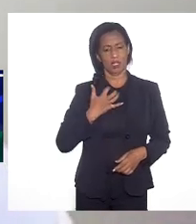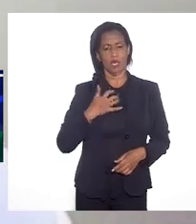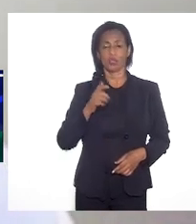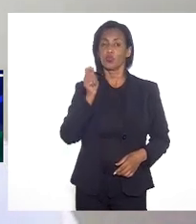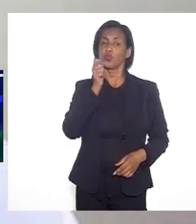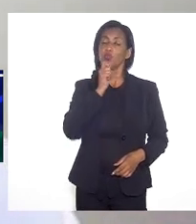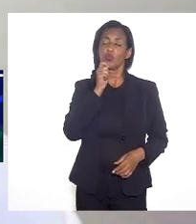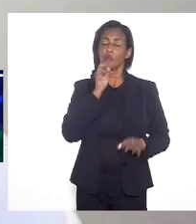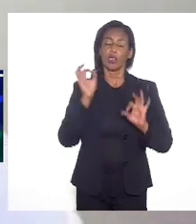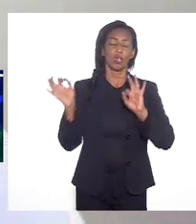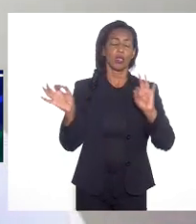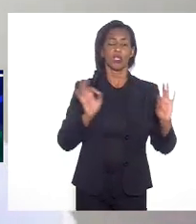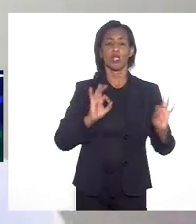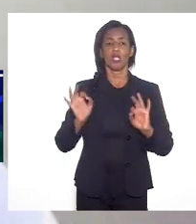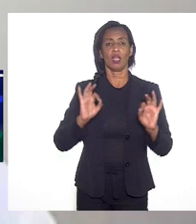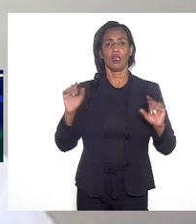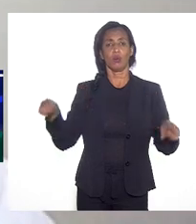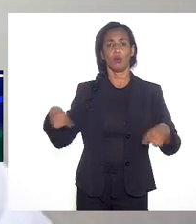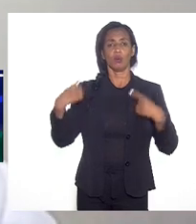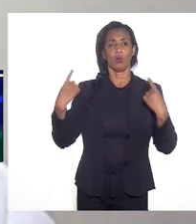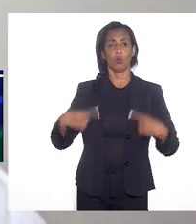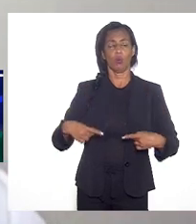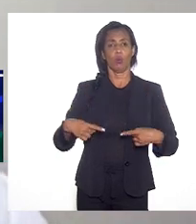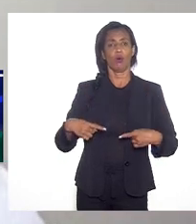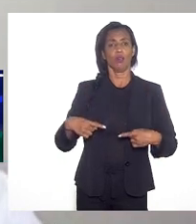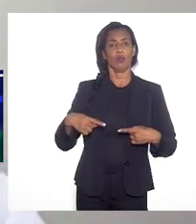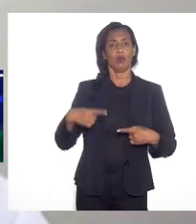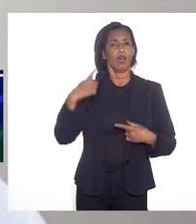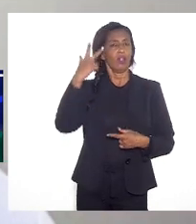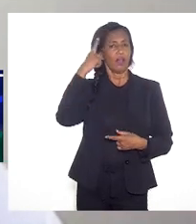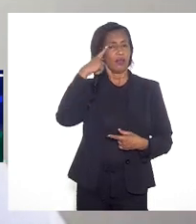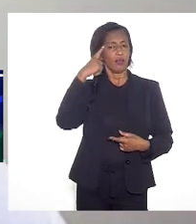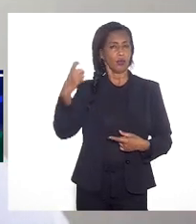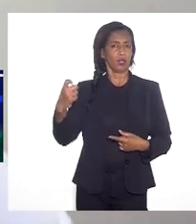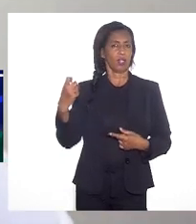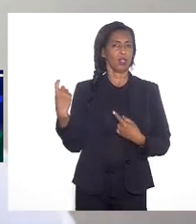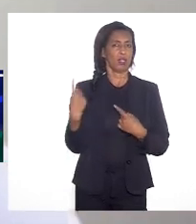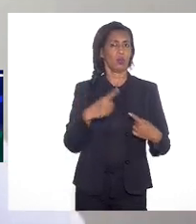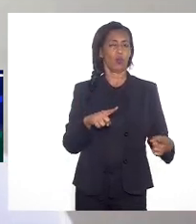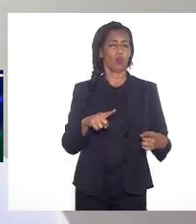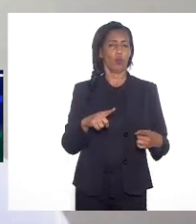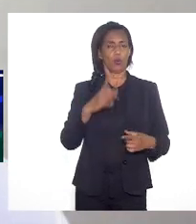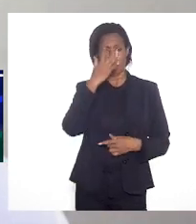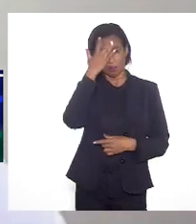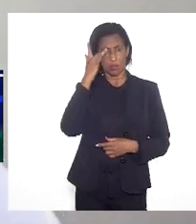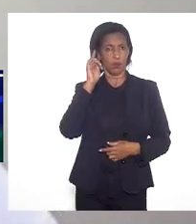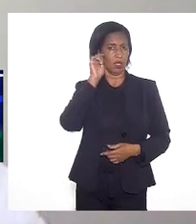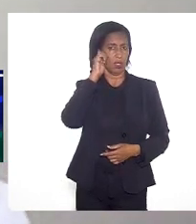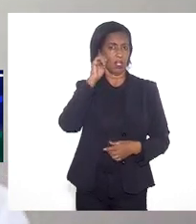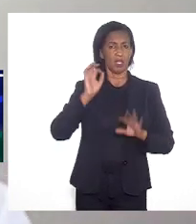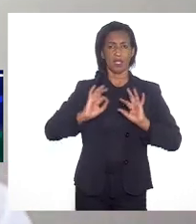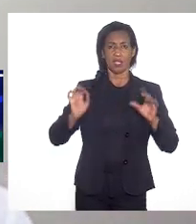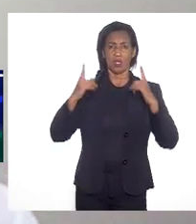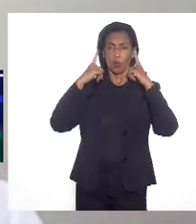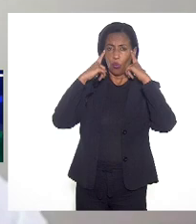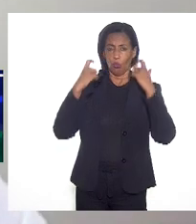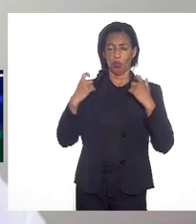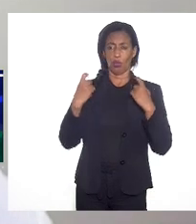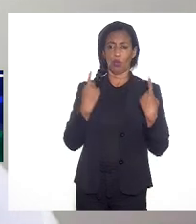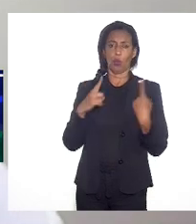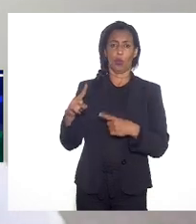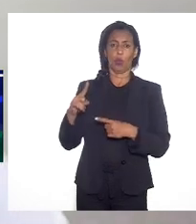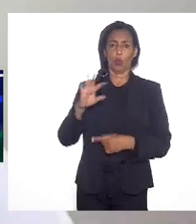quem legitime a violência que a nossa sociedade produz contra a população negra e nem a violência da polícia